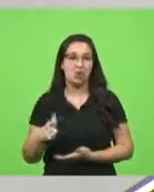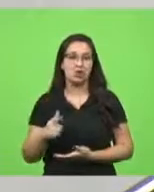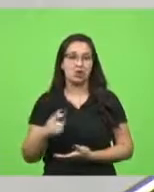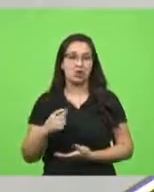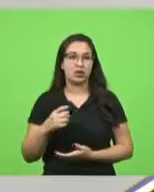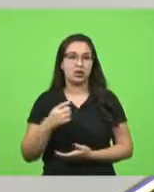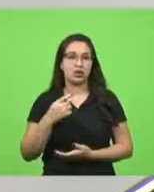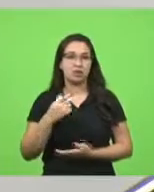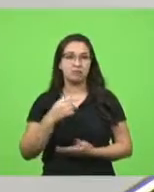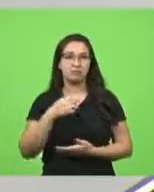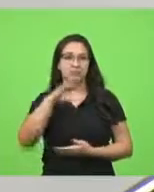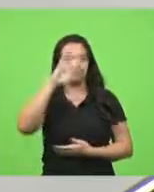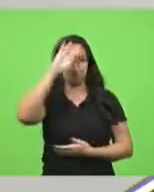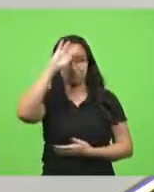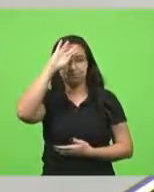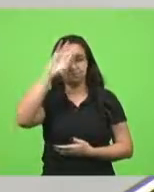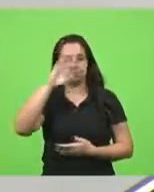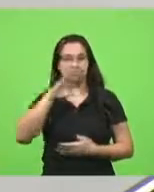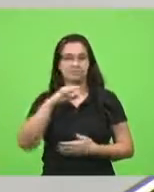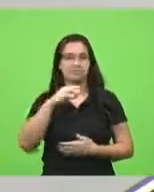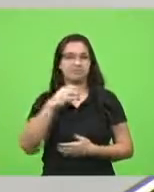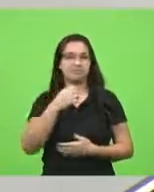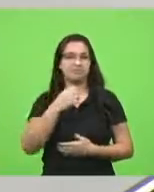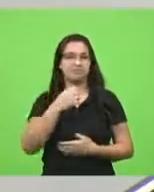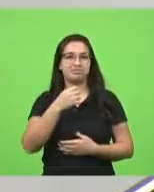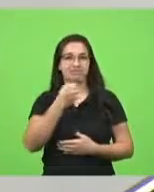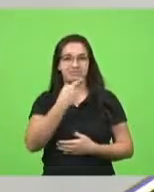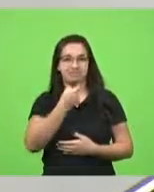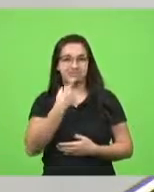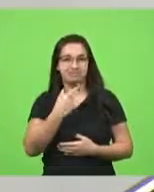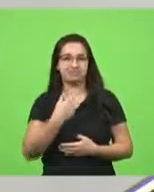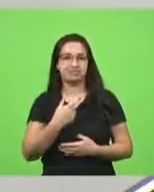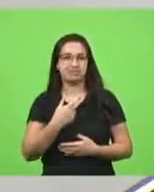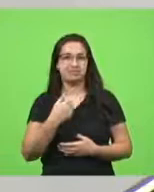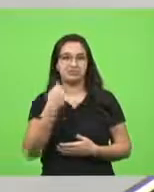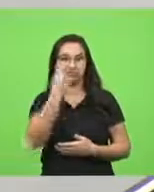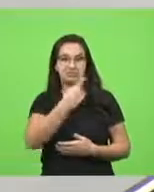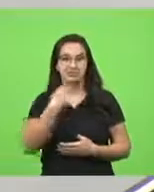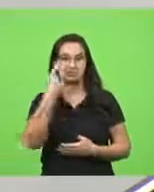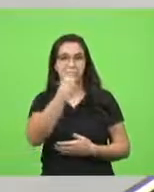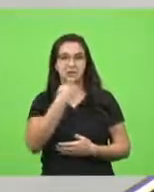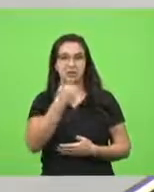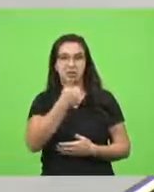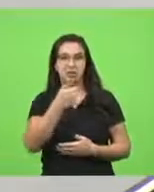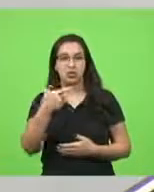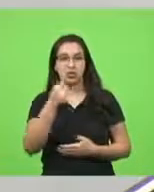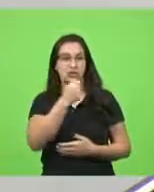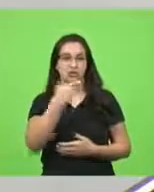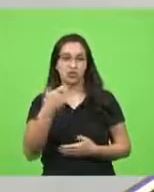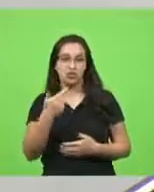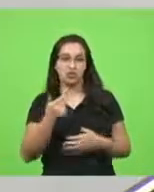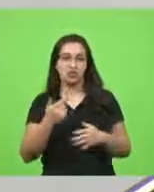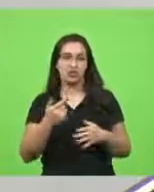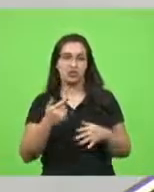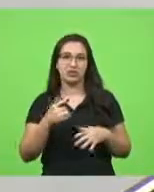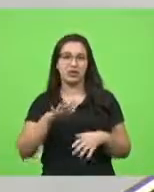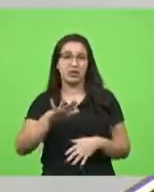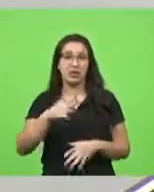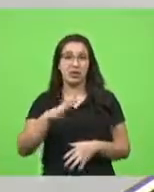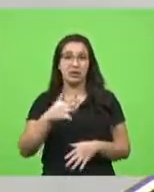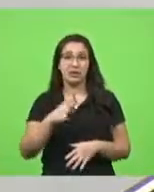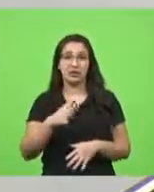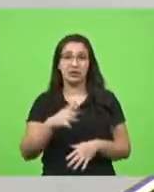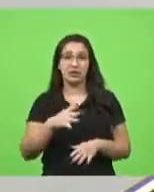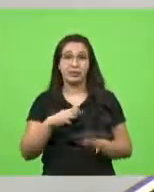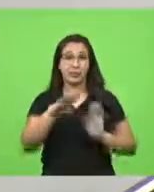6 em 6 horas, prednisona de 12 em 12 horas, 20 miligramas, é mais ou menos um protocolo que os médicos